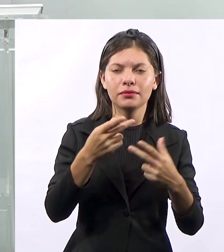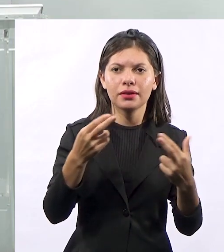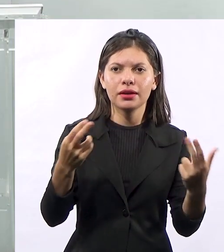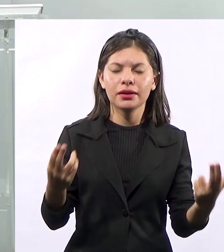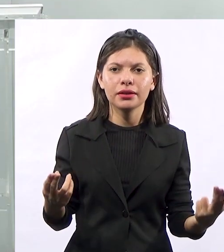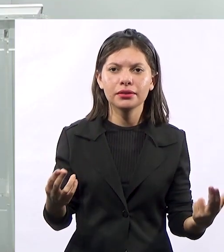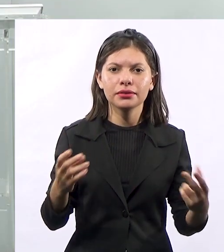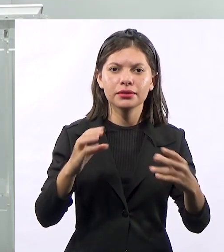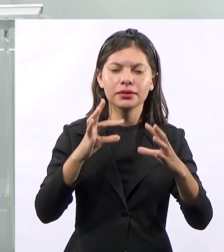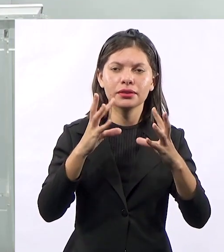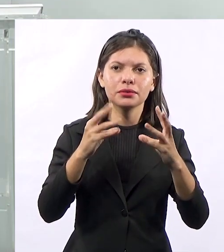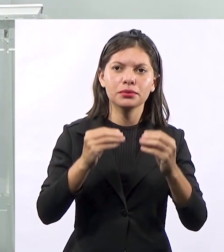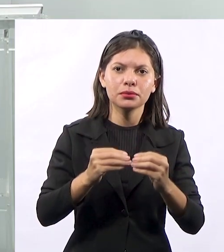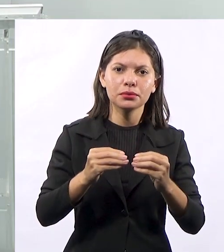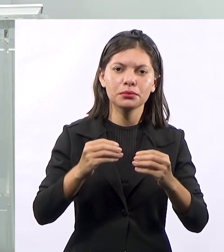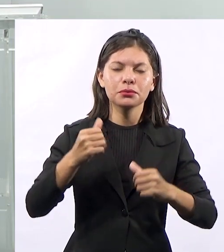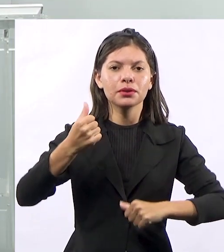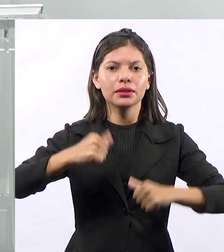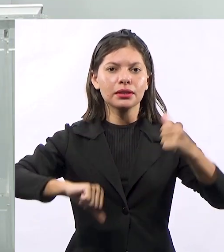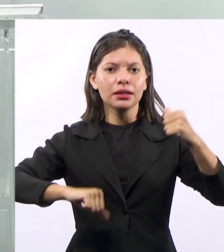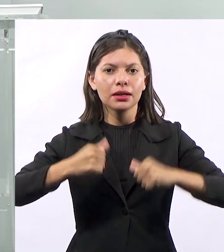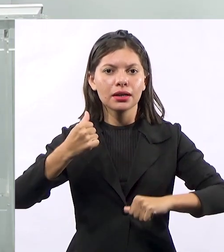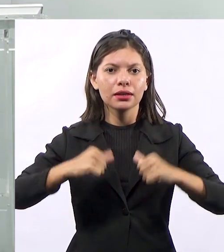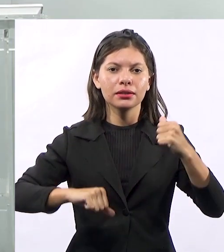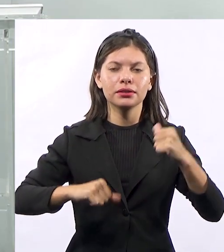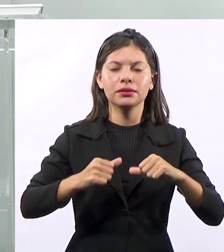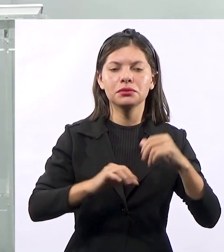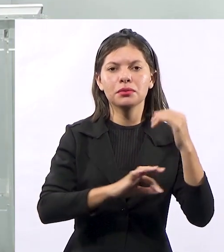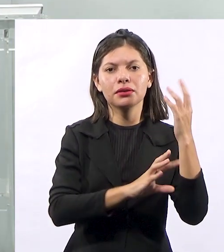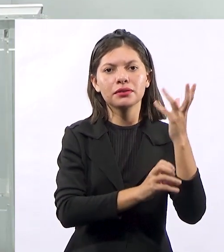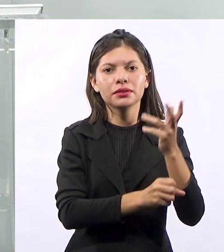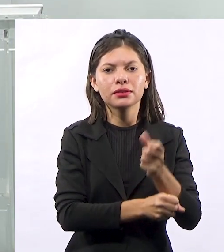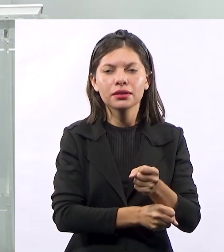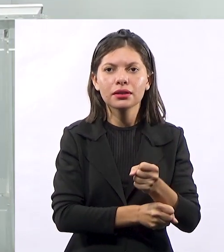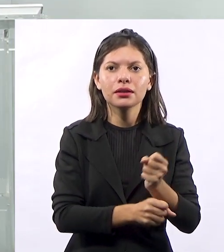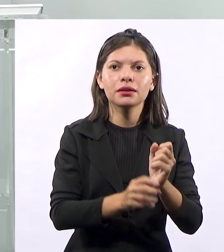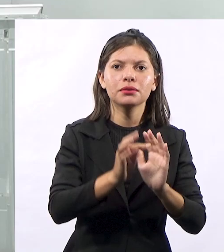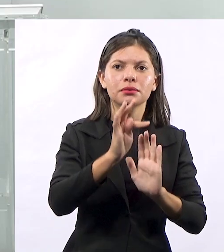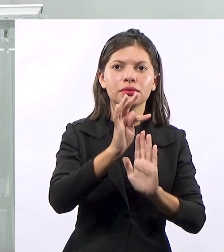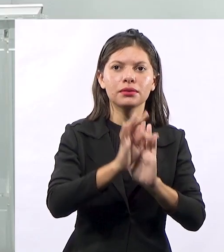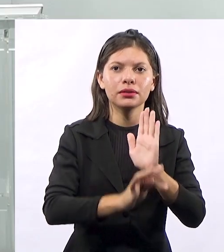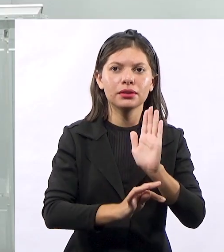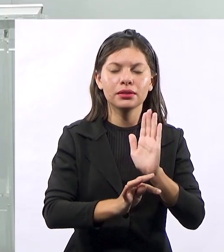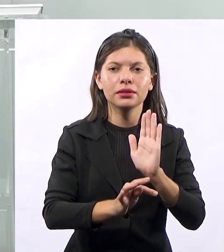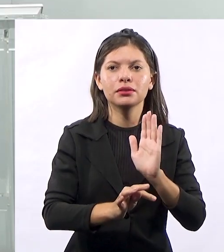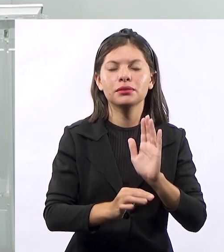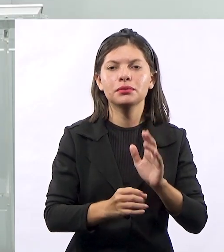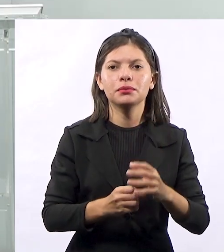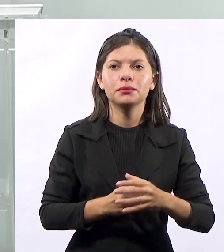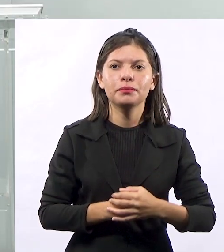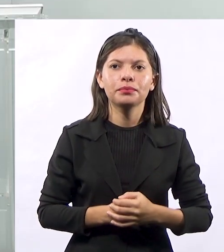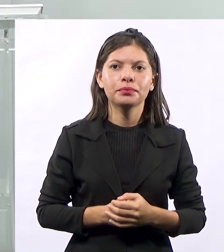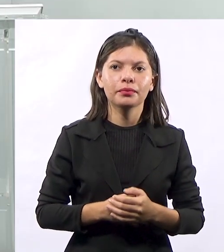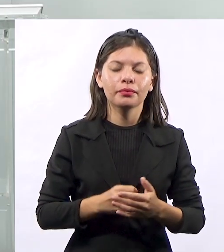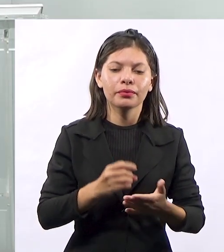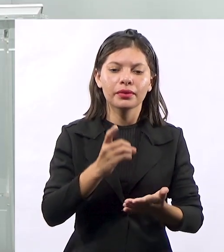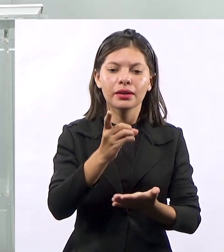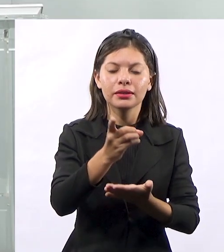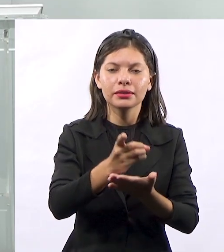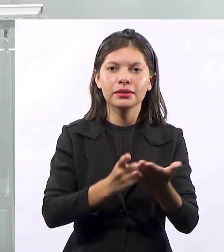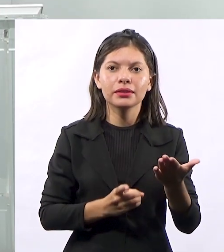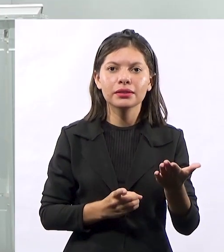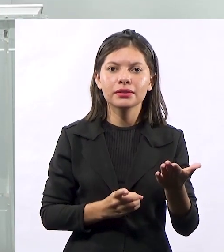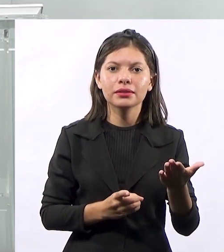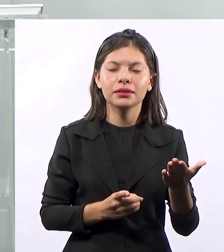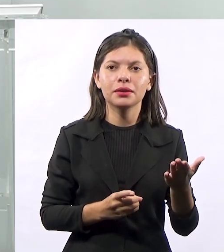B, um resumo, uma análise, uma revisão, um texto crítico, uma dissertação.